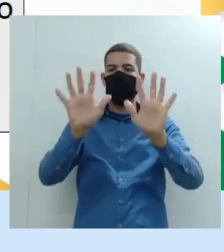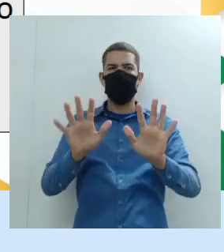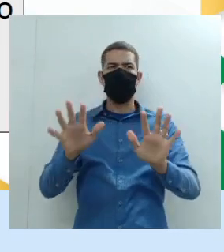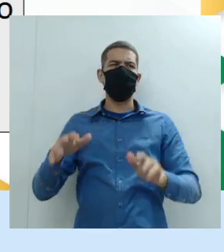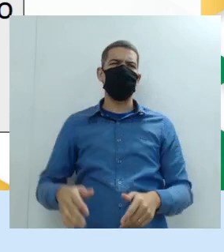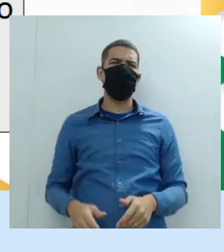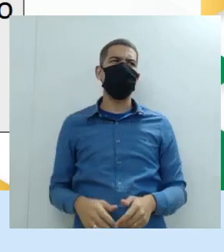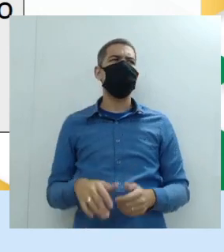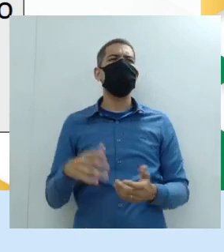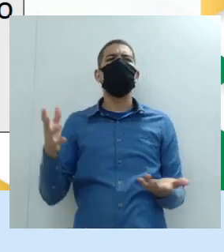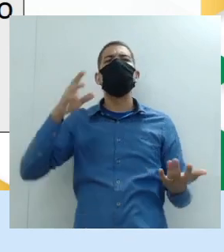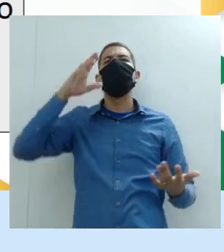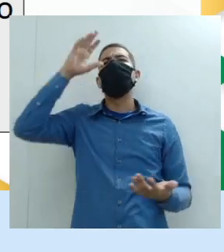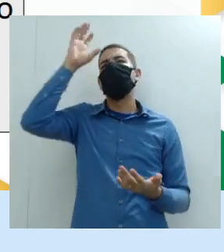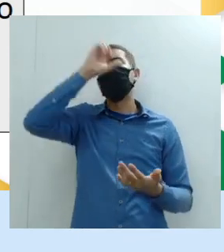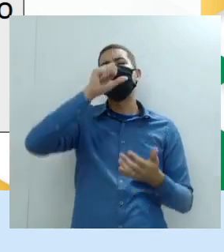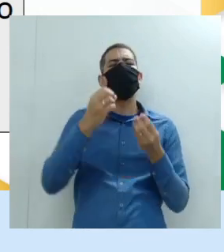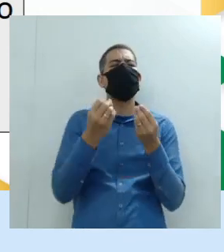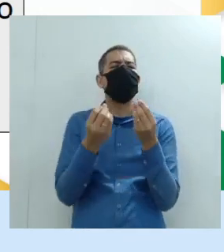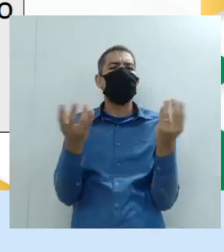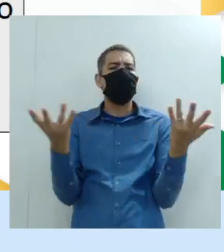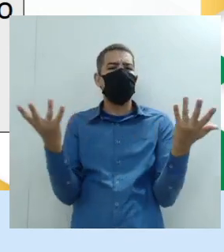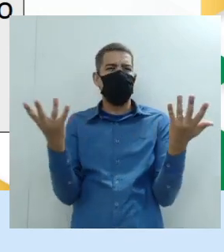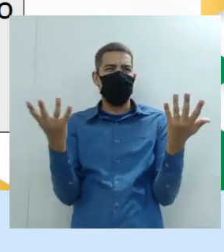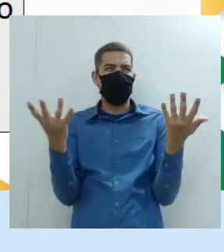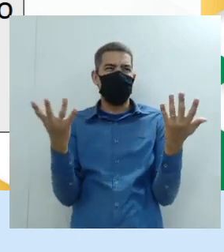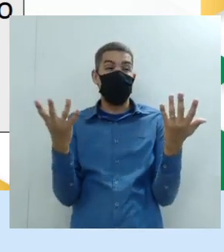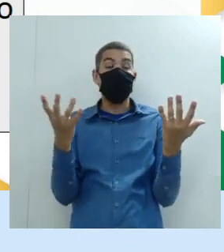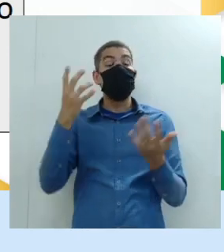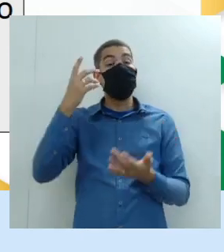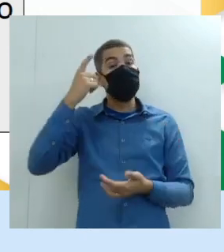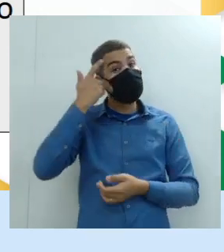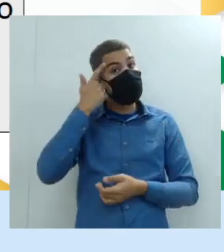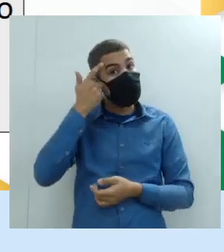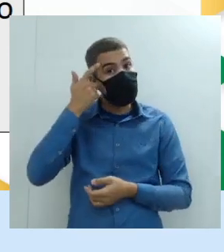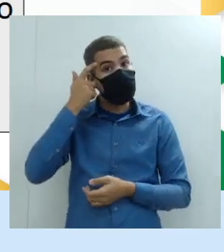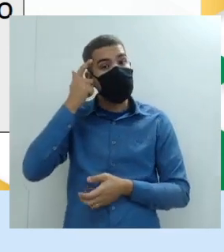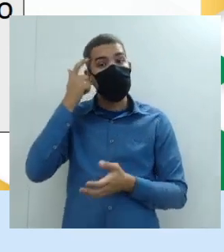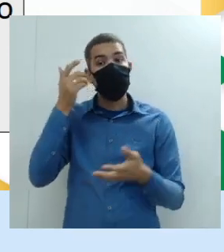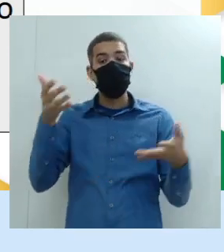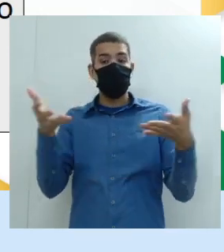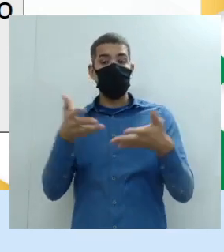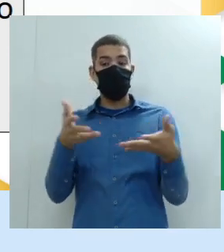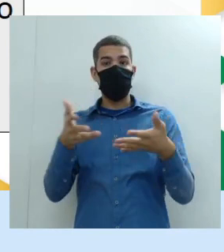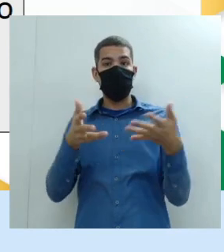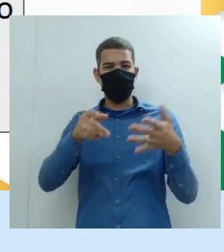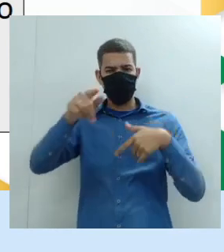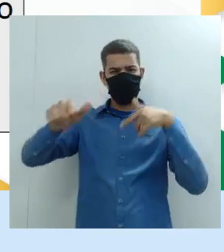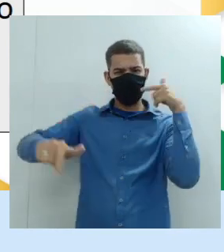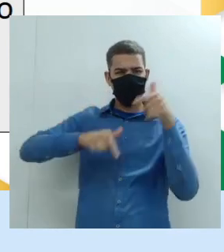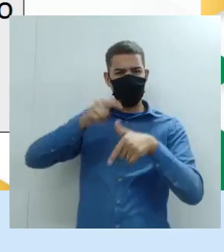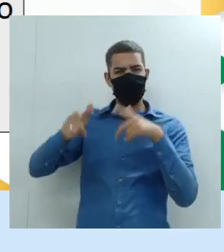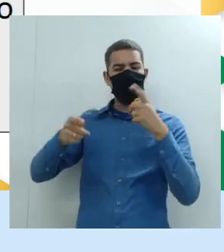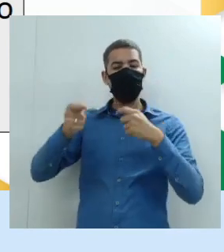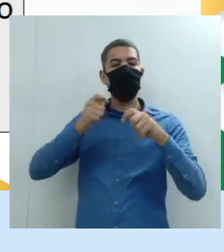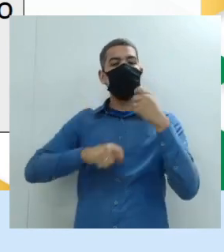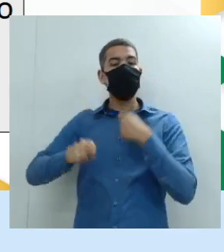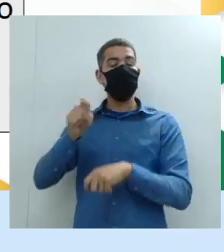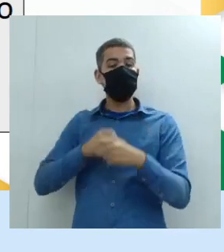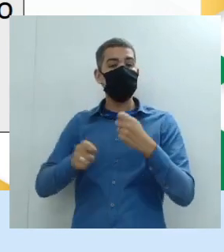vou aprender isso para quê, professor? Olha, já se liga. Na atualidade, quem for trabalhar com